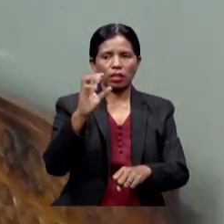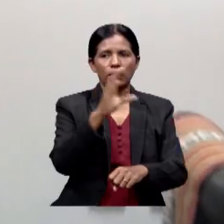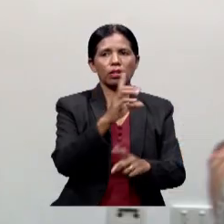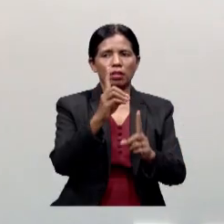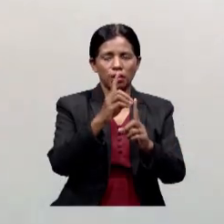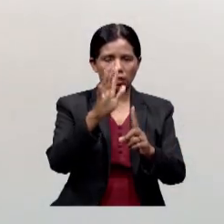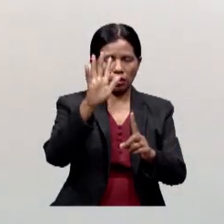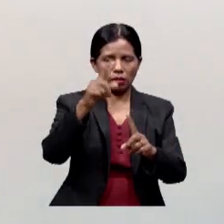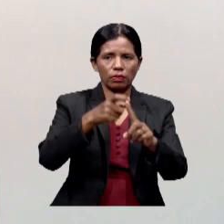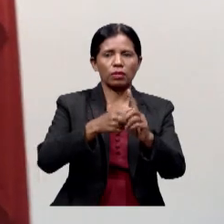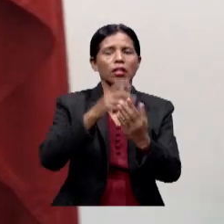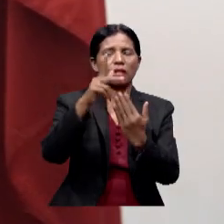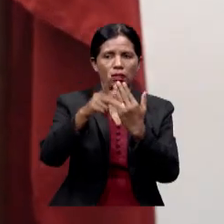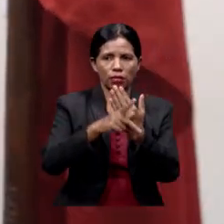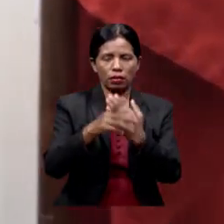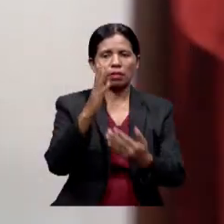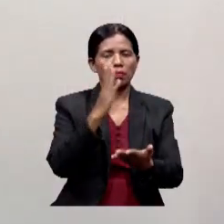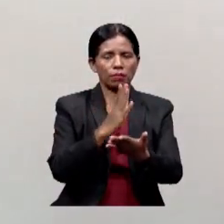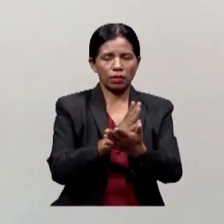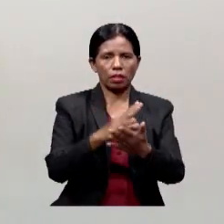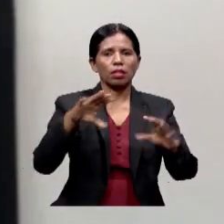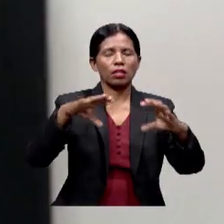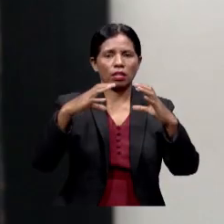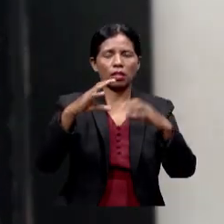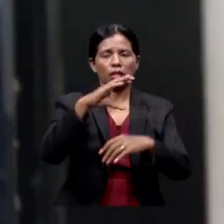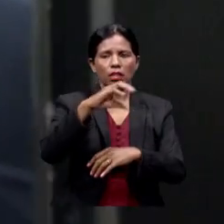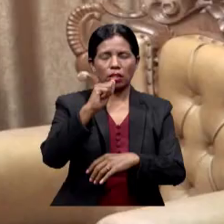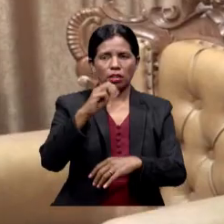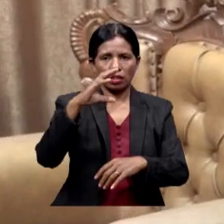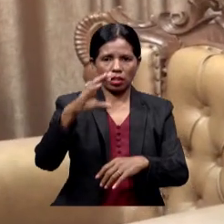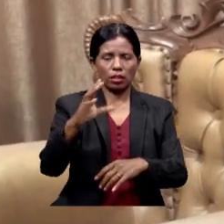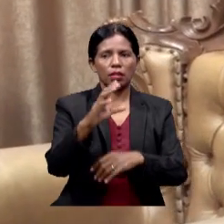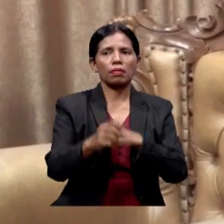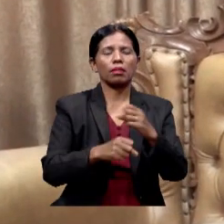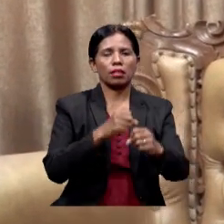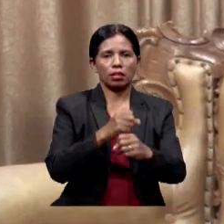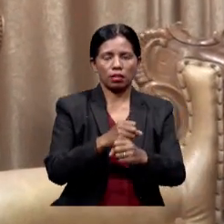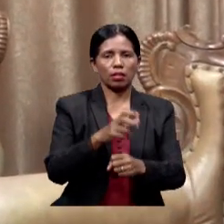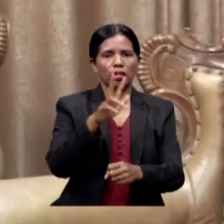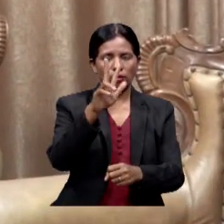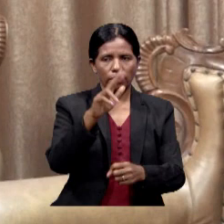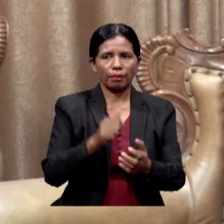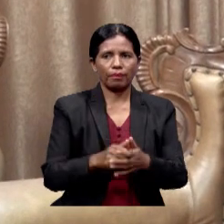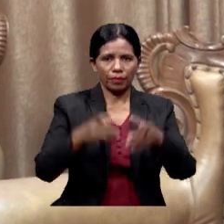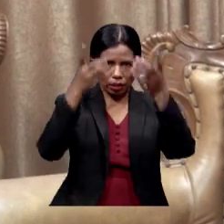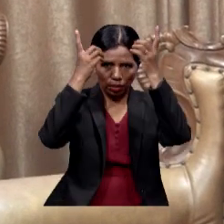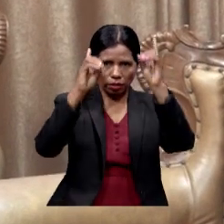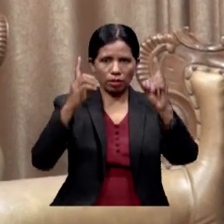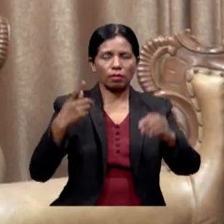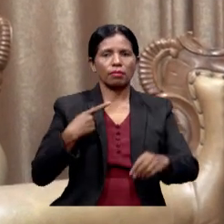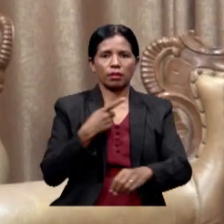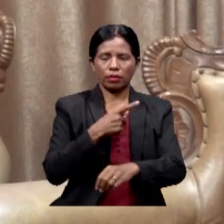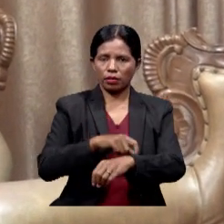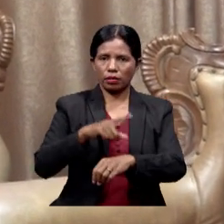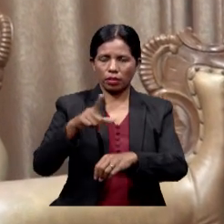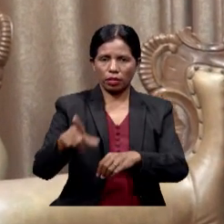fulano abril, Hakutuknar, comissário comissão anticorrupção, ba mandato da Toluk. Enquanto decisão Parlamento Nacional, né,